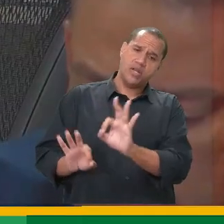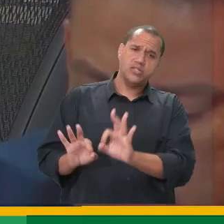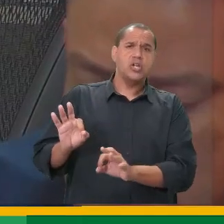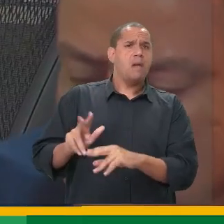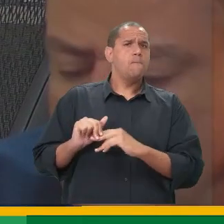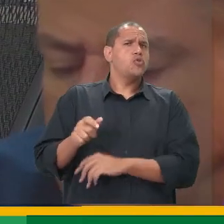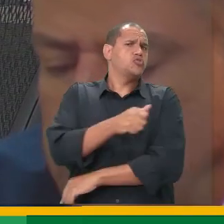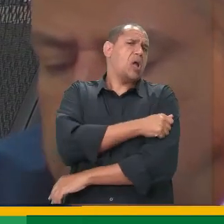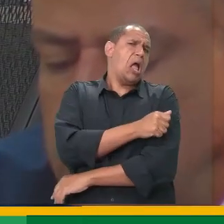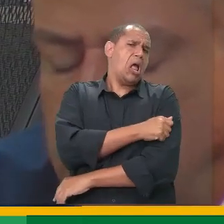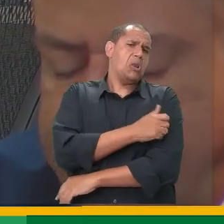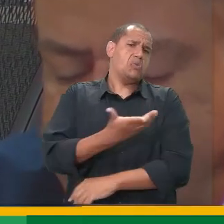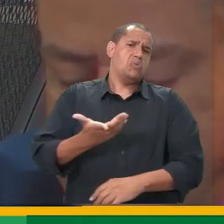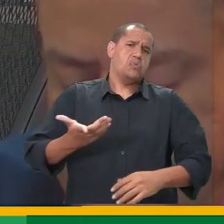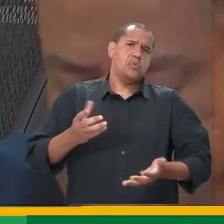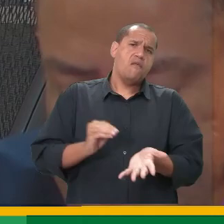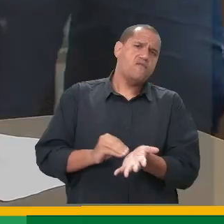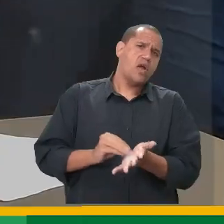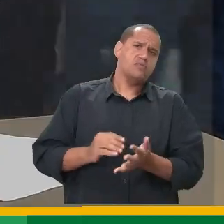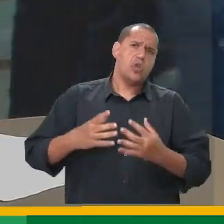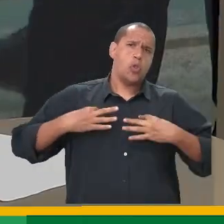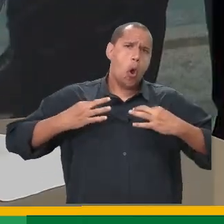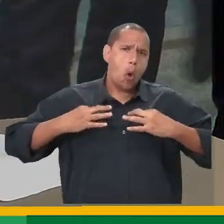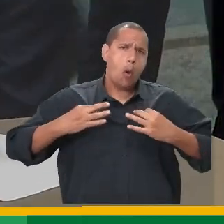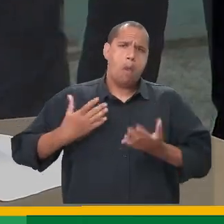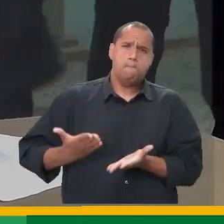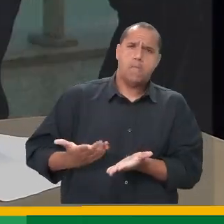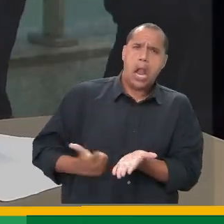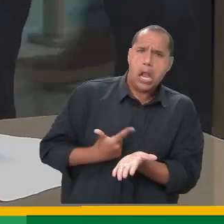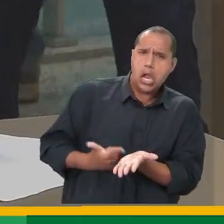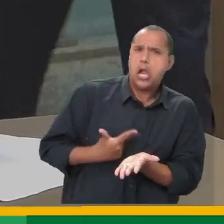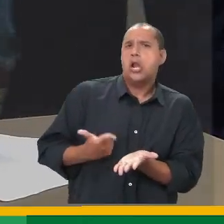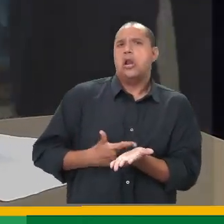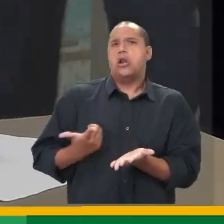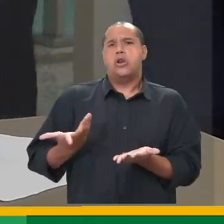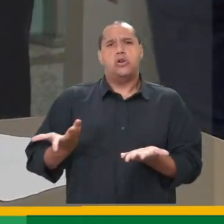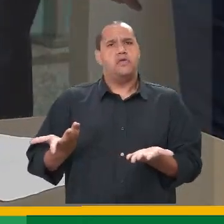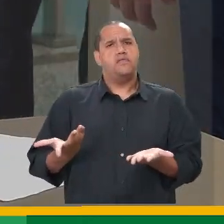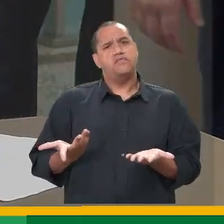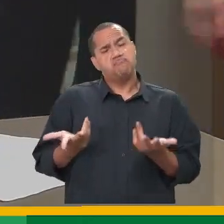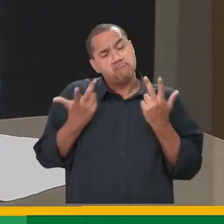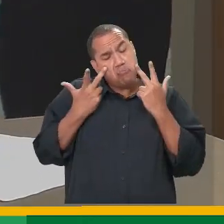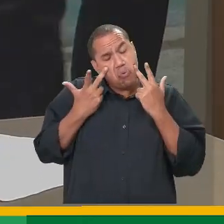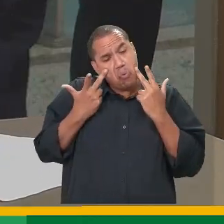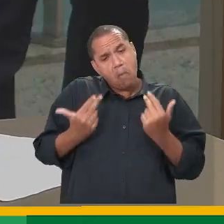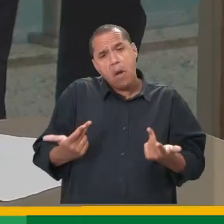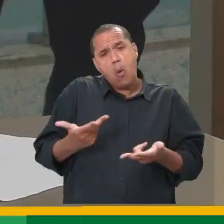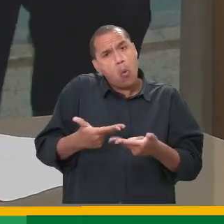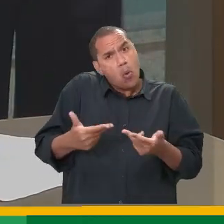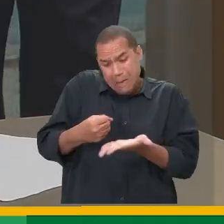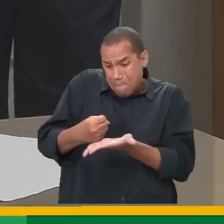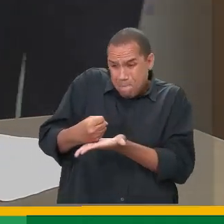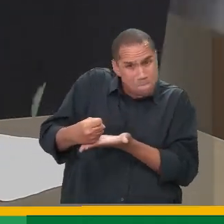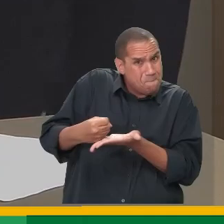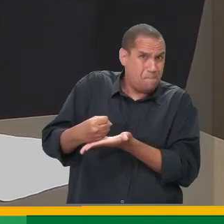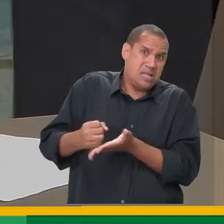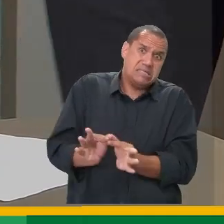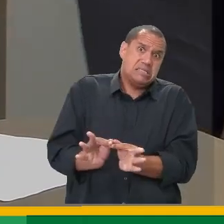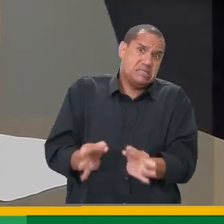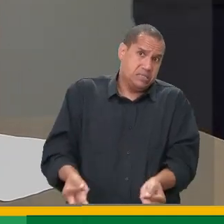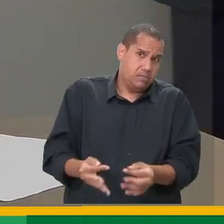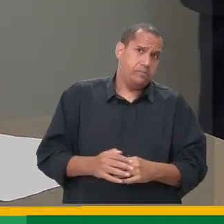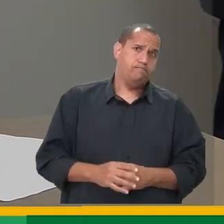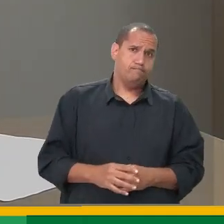nada sem livro Sem é um absurdo é uma coisa normal coisa básica né então a gente vê